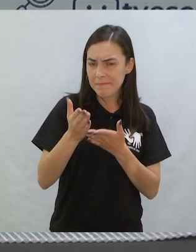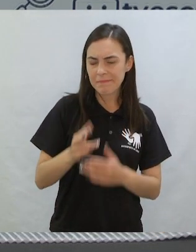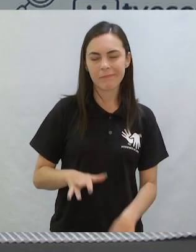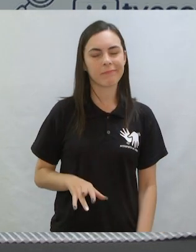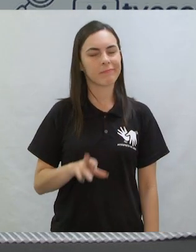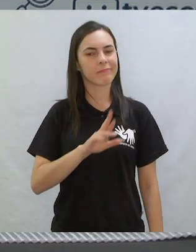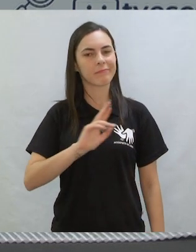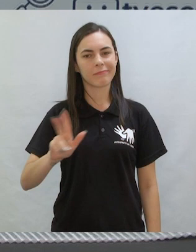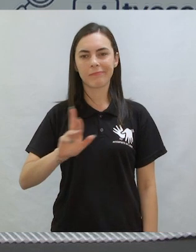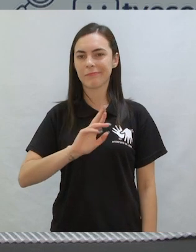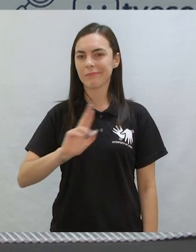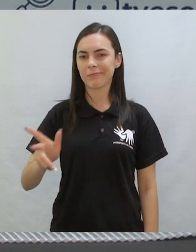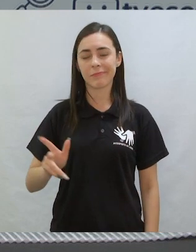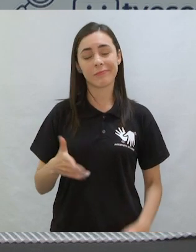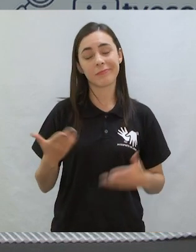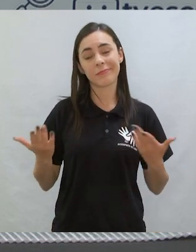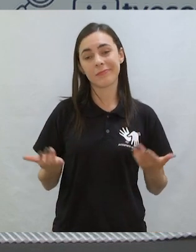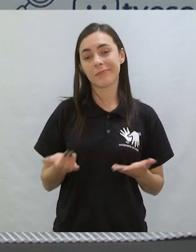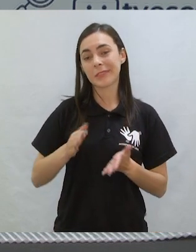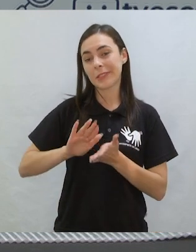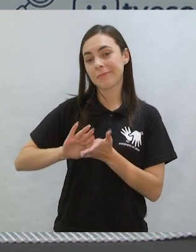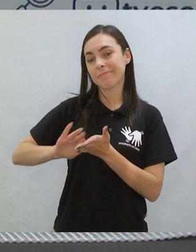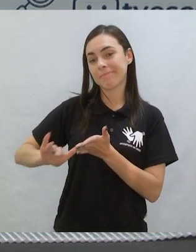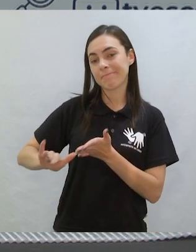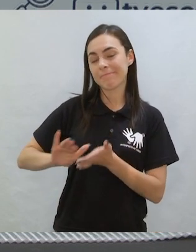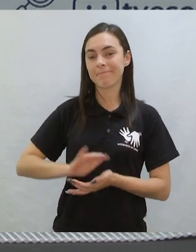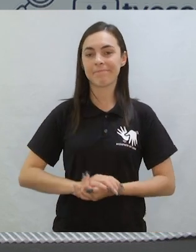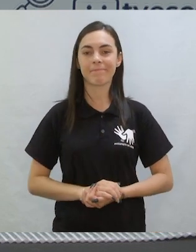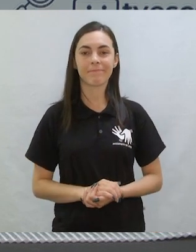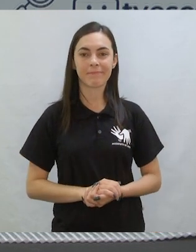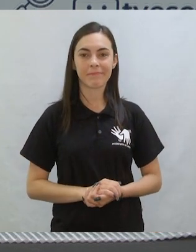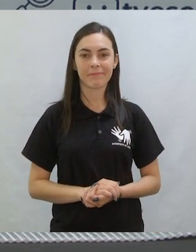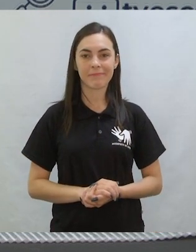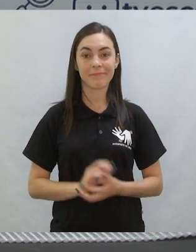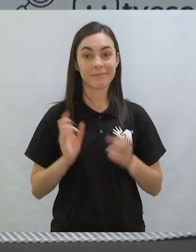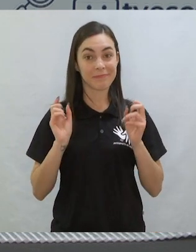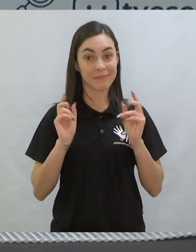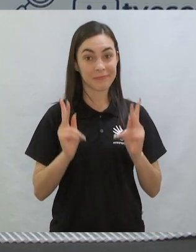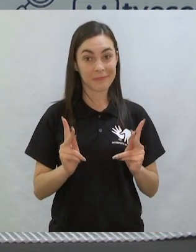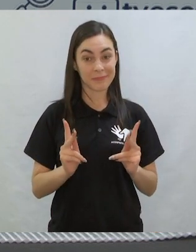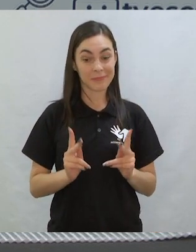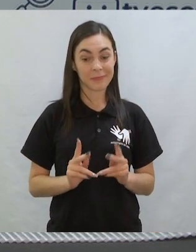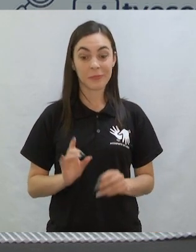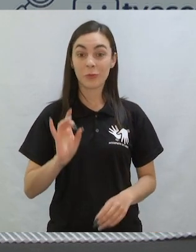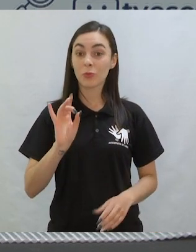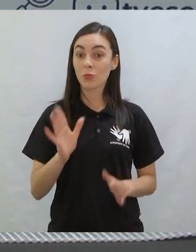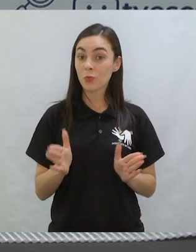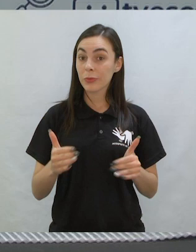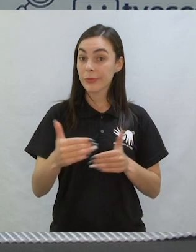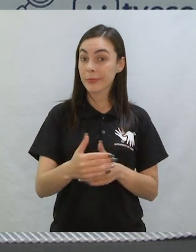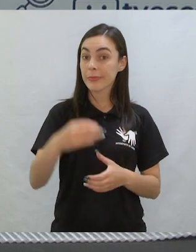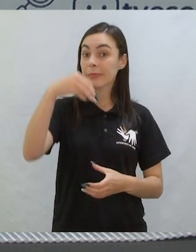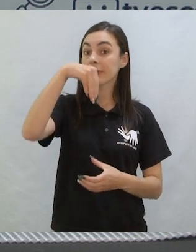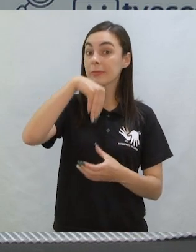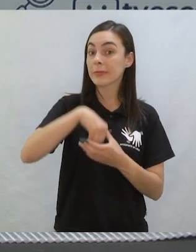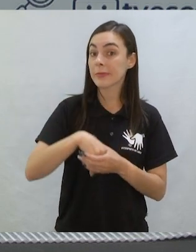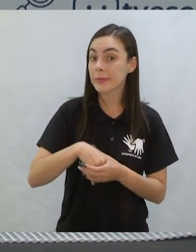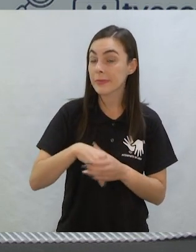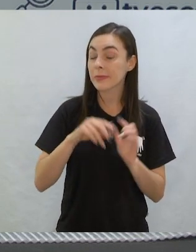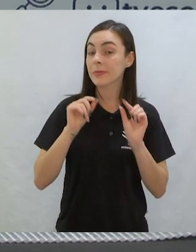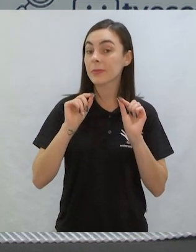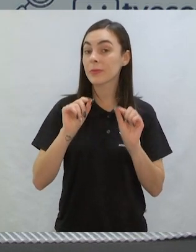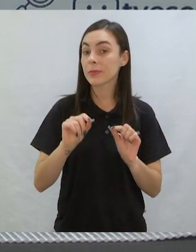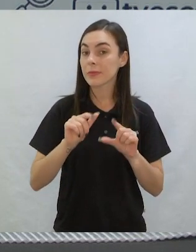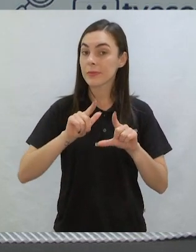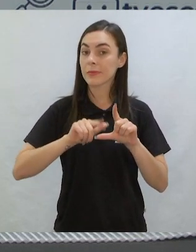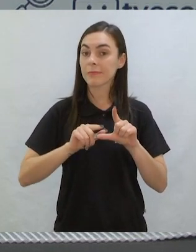V? Não, né? Então, a flor não vai para a caixa, ok? Então, só podia entrar